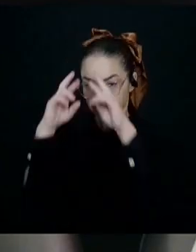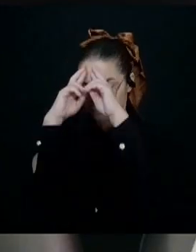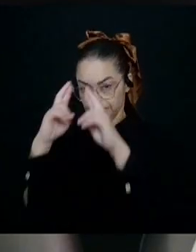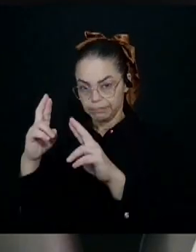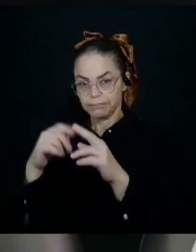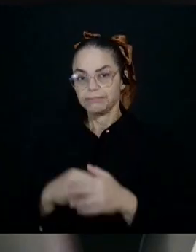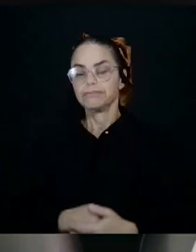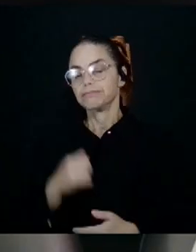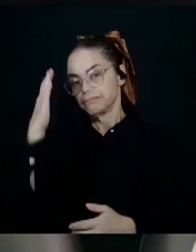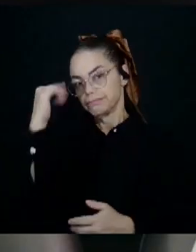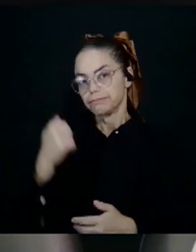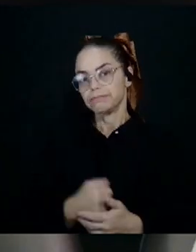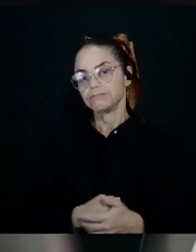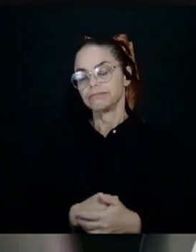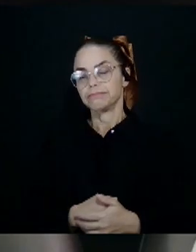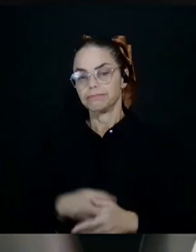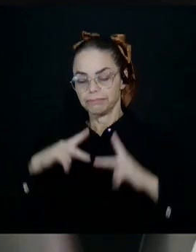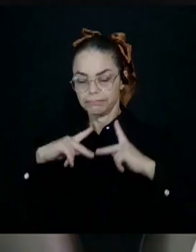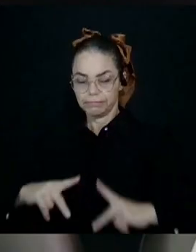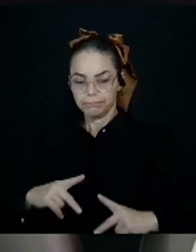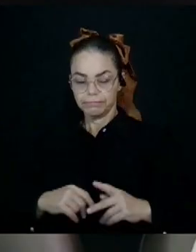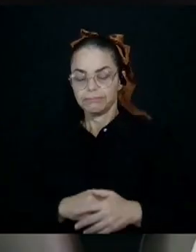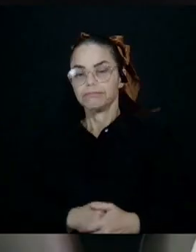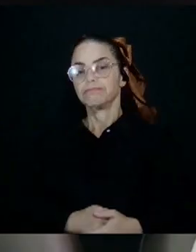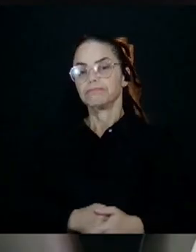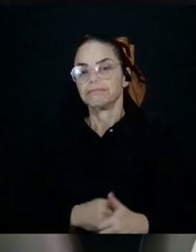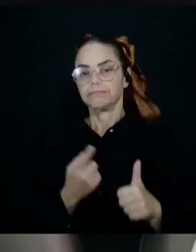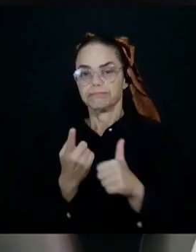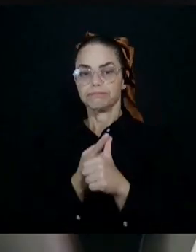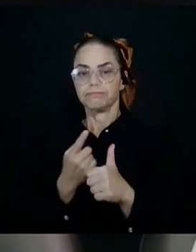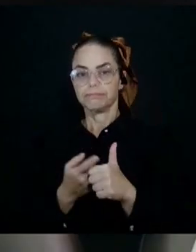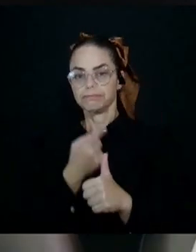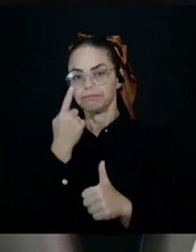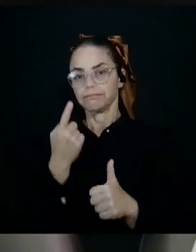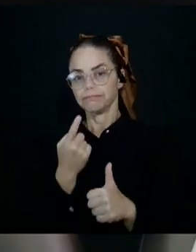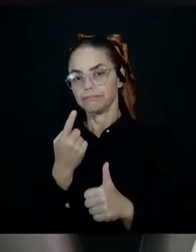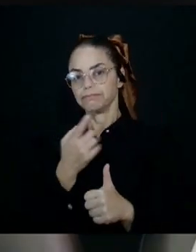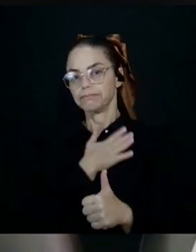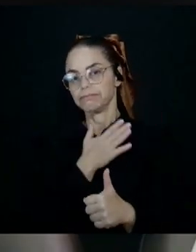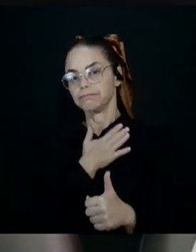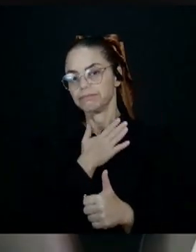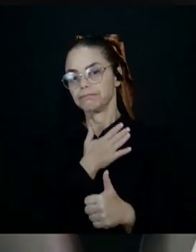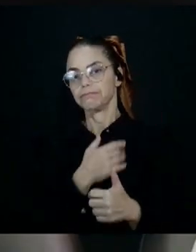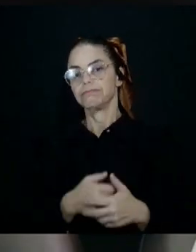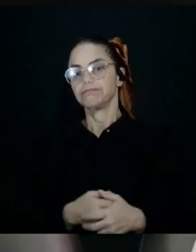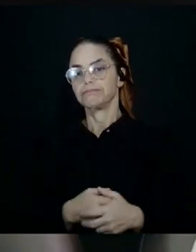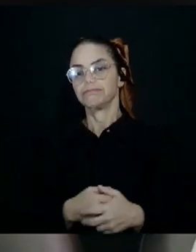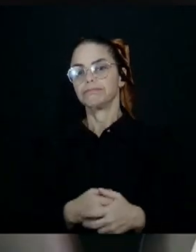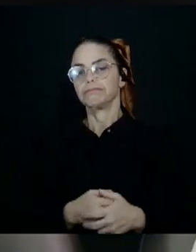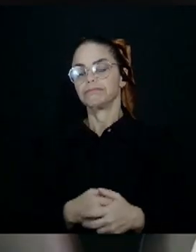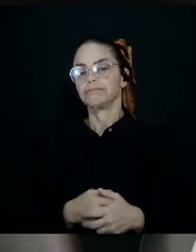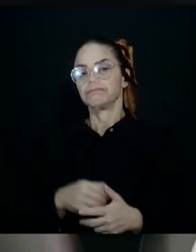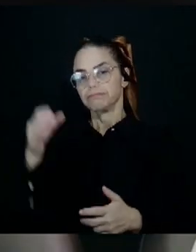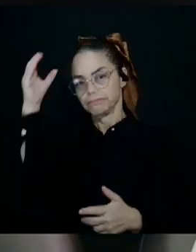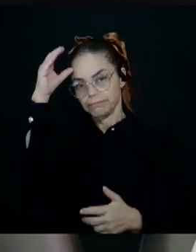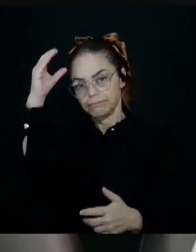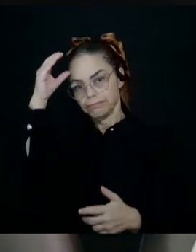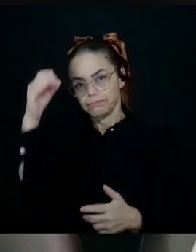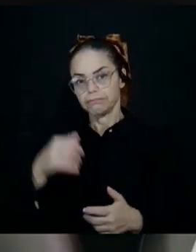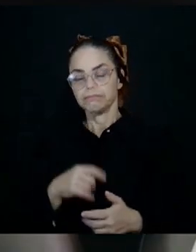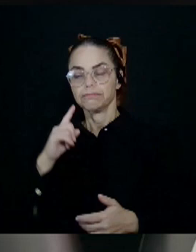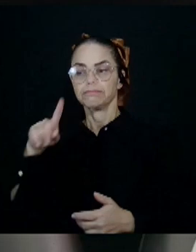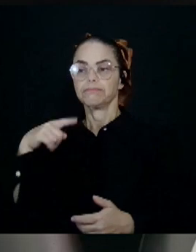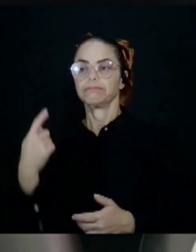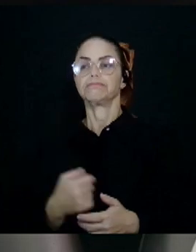se posicionar. Então, o primeiro passo, Rubial, ao meu ver, é isso, é ter essa consciência disso. Depois disso, claro, não